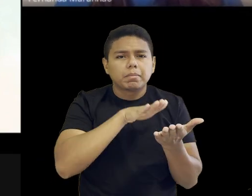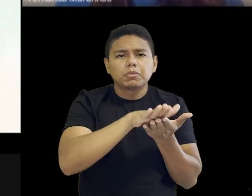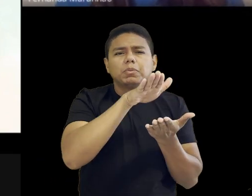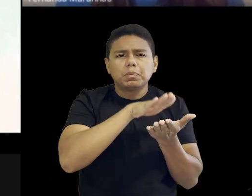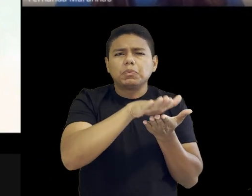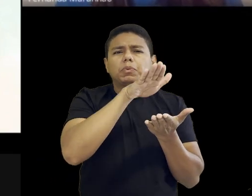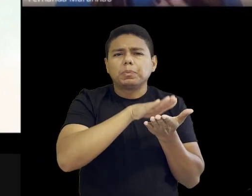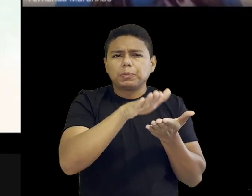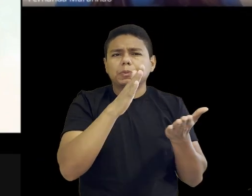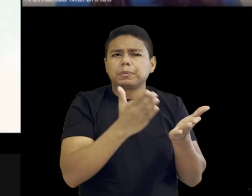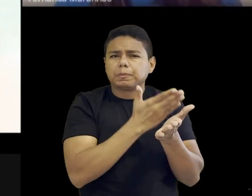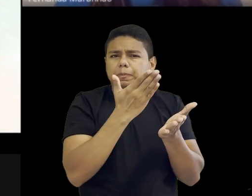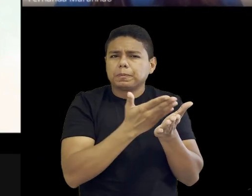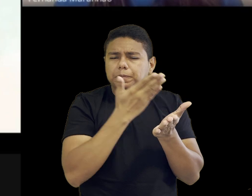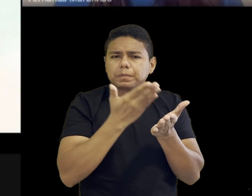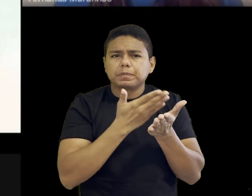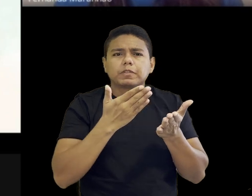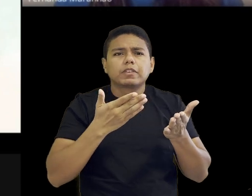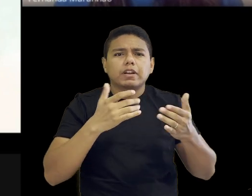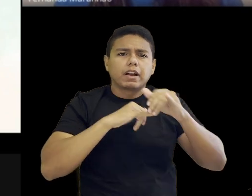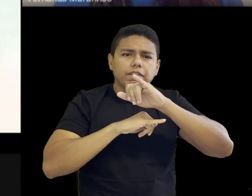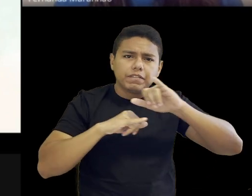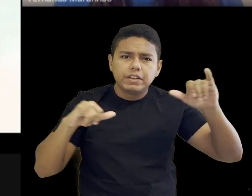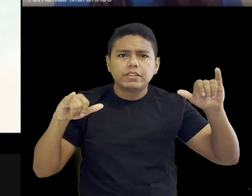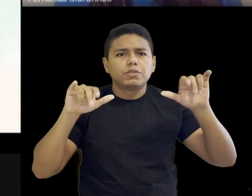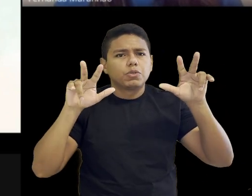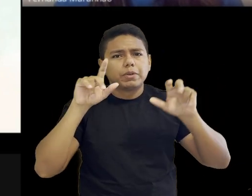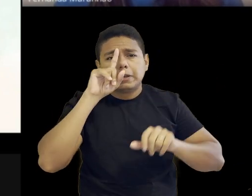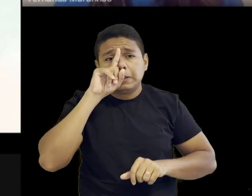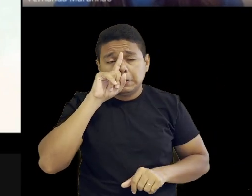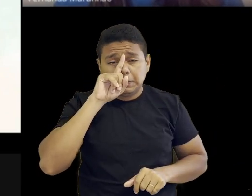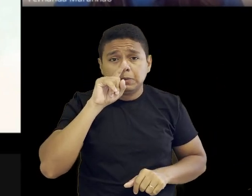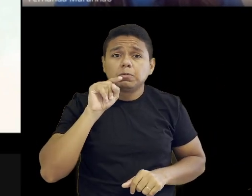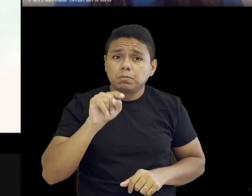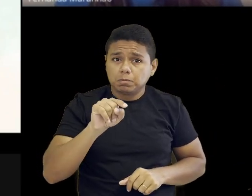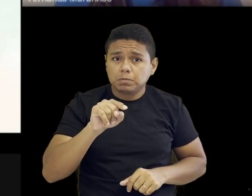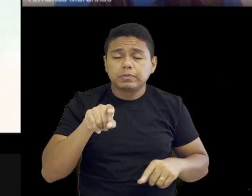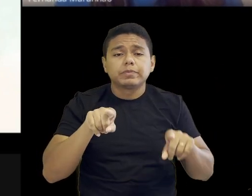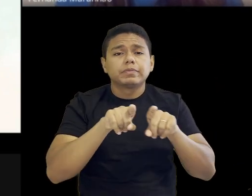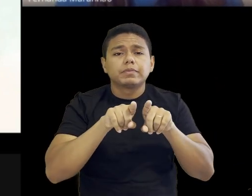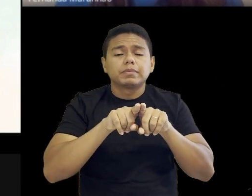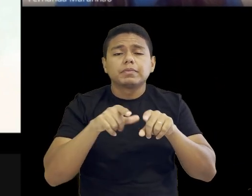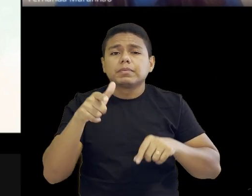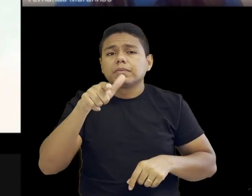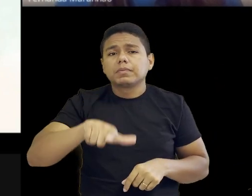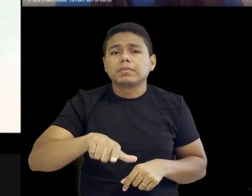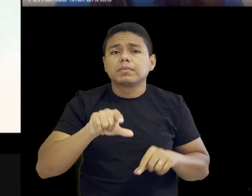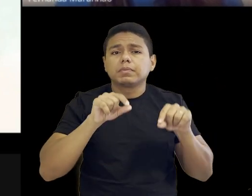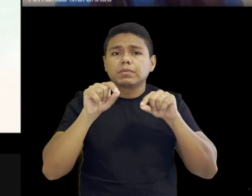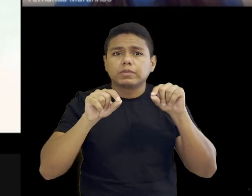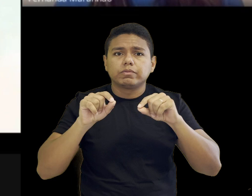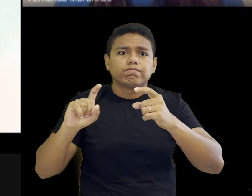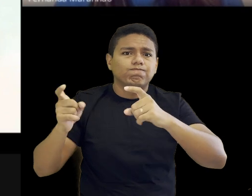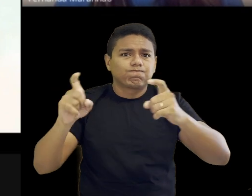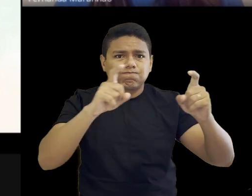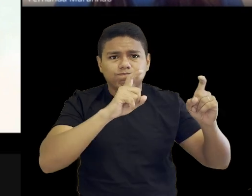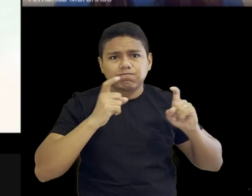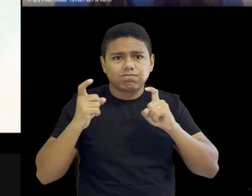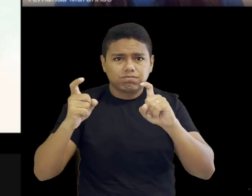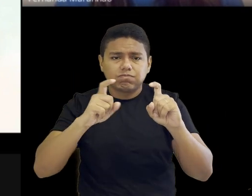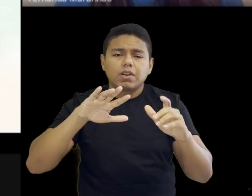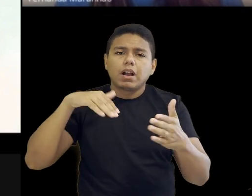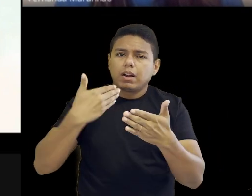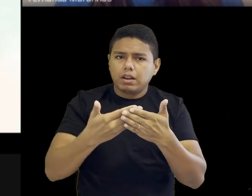literatura vem sempre tentando atualizar sobre o risco dessa condição, inclusive uma questão